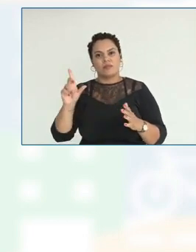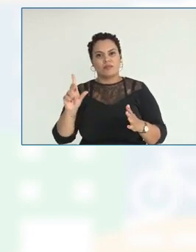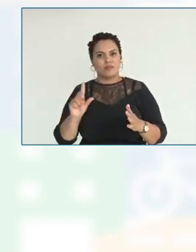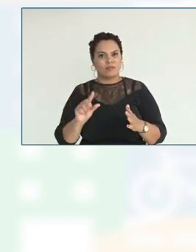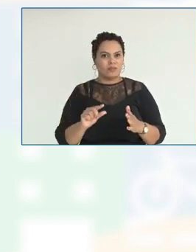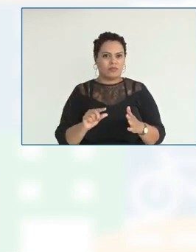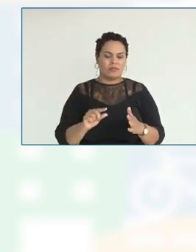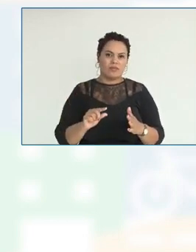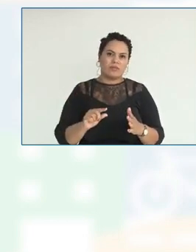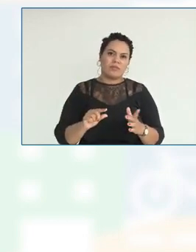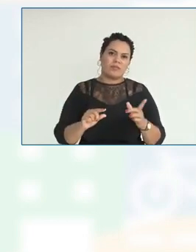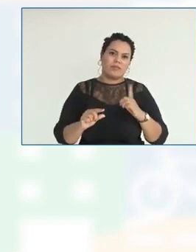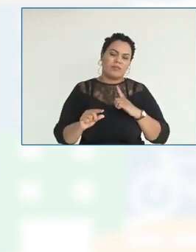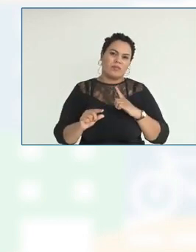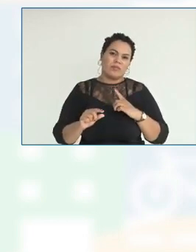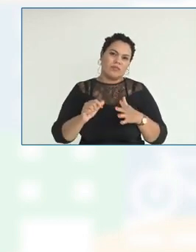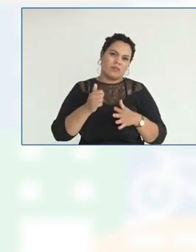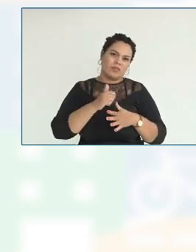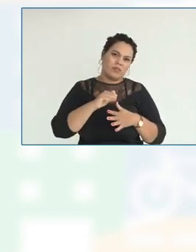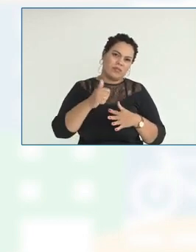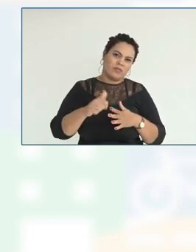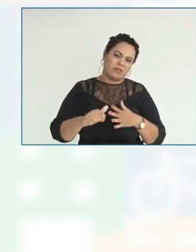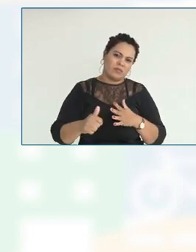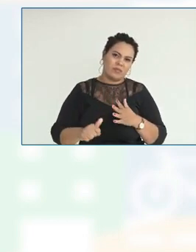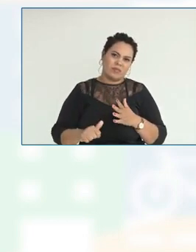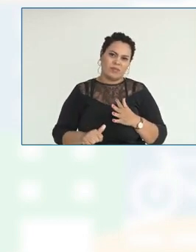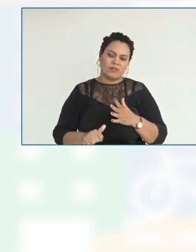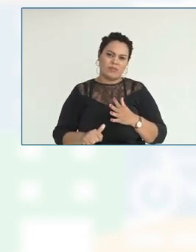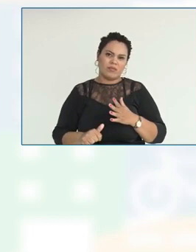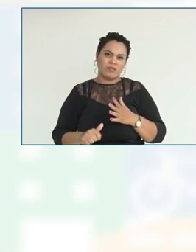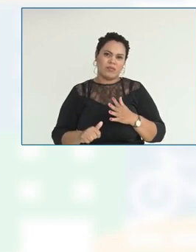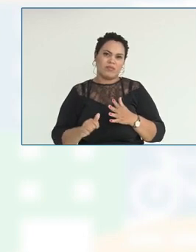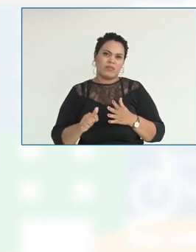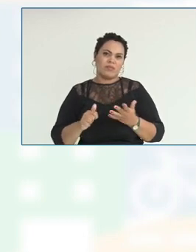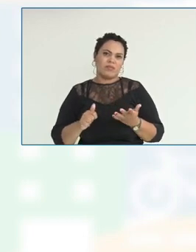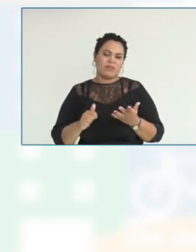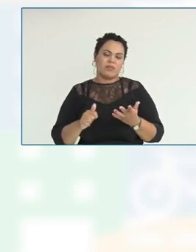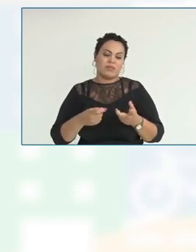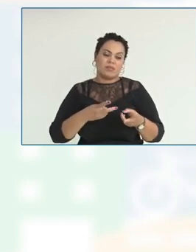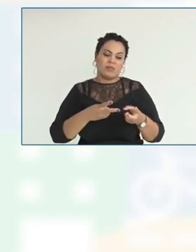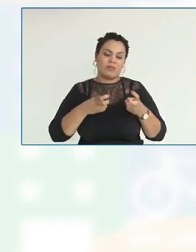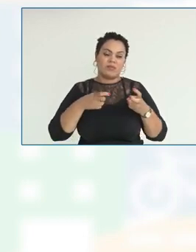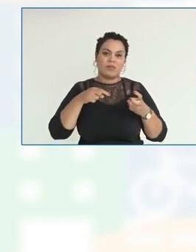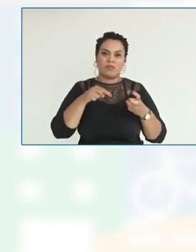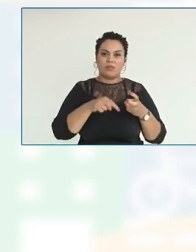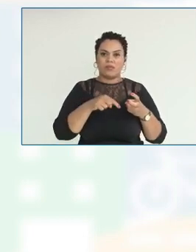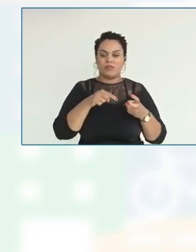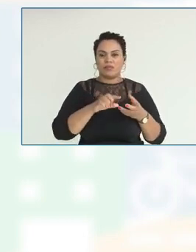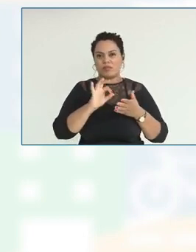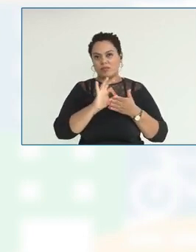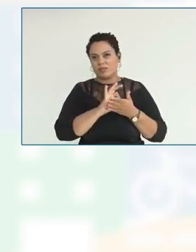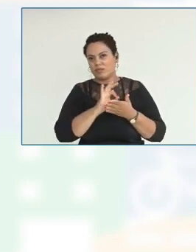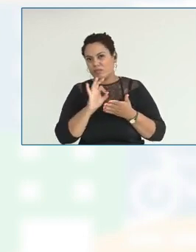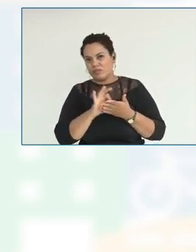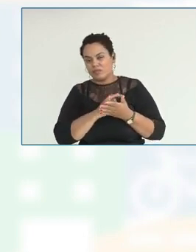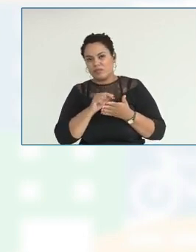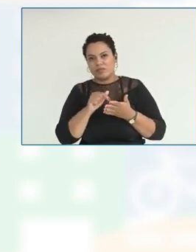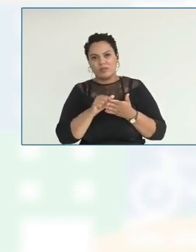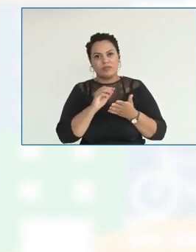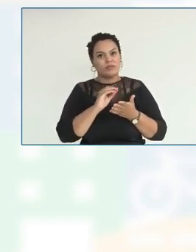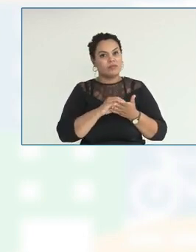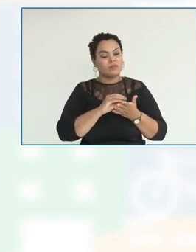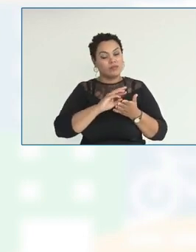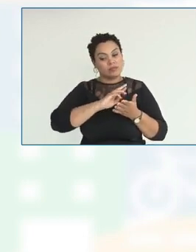uma avaliação, uma interpretação desse campo, né, que não estava de acordo com a orientação do programa,